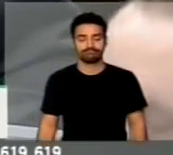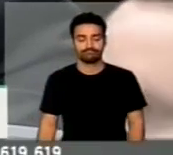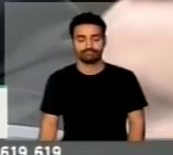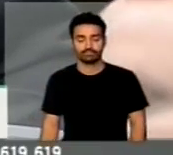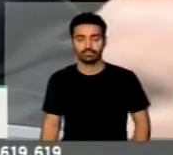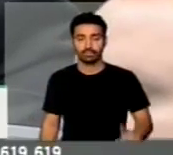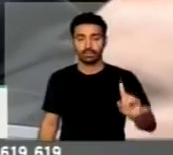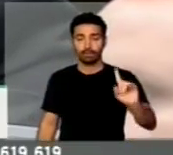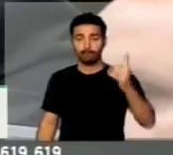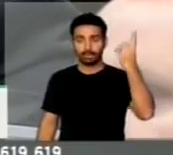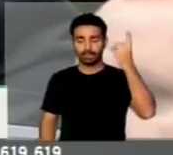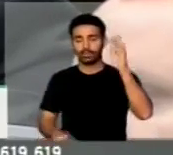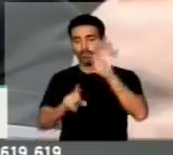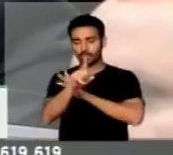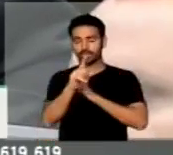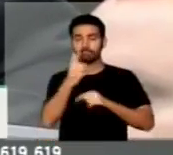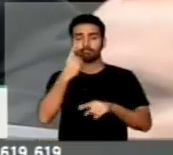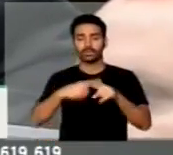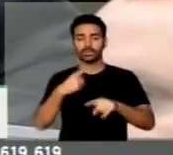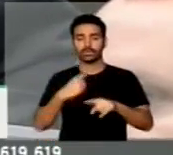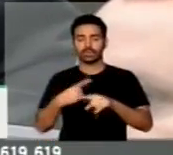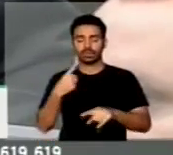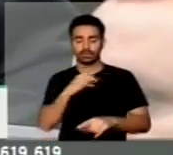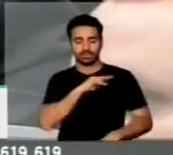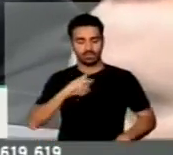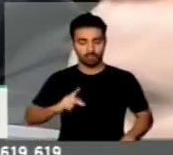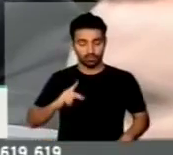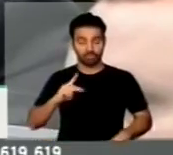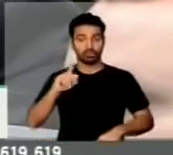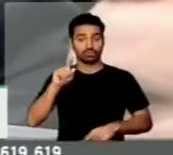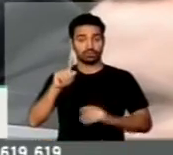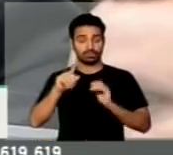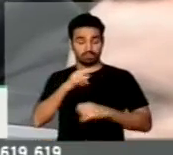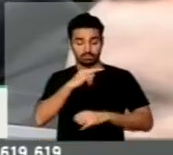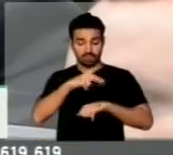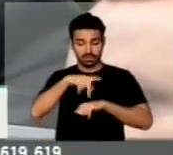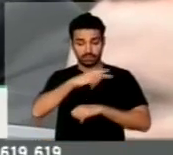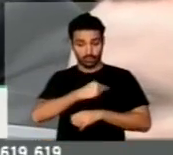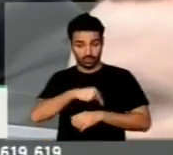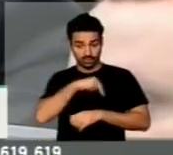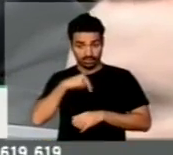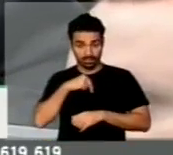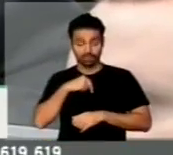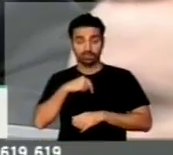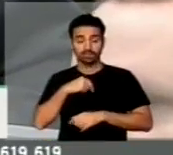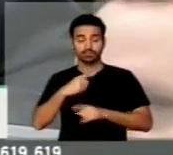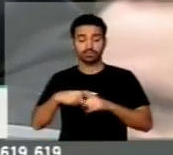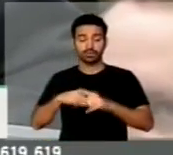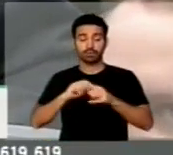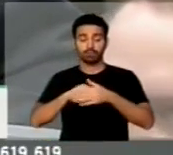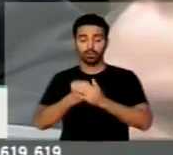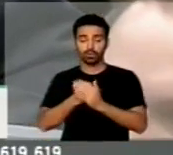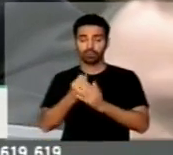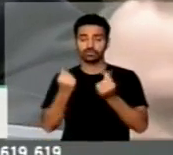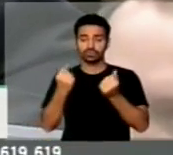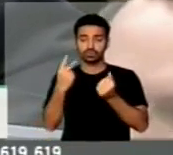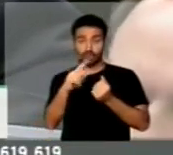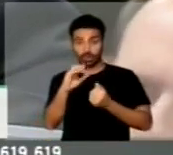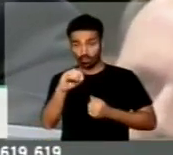A primeira pergunta é: por que o Ministério Público suíço bloqueou o dinheiro nas suas contas?